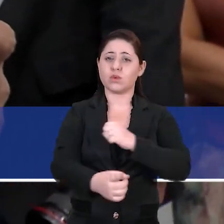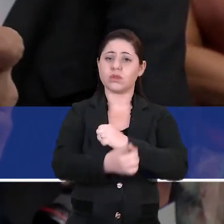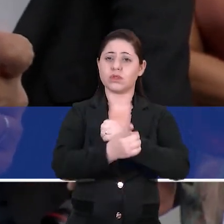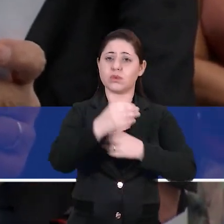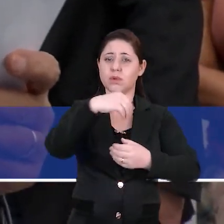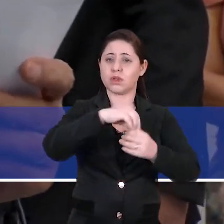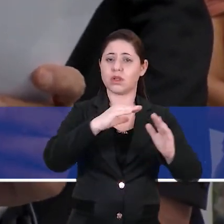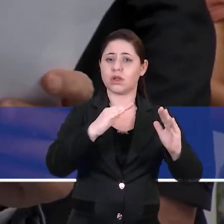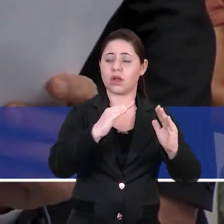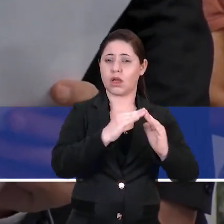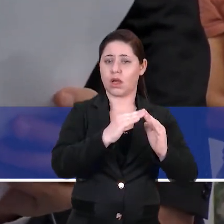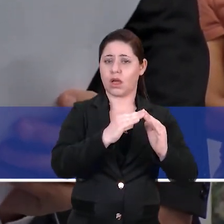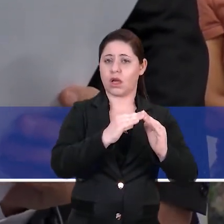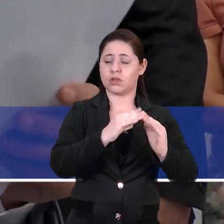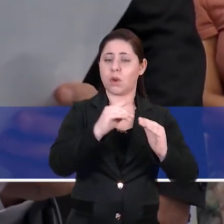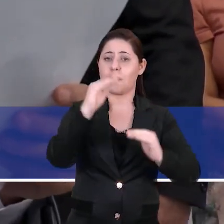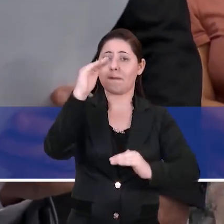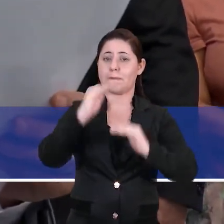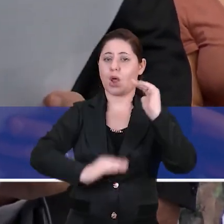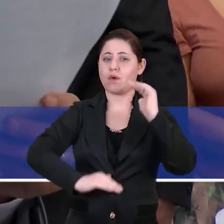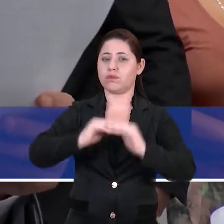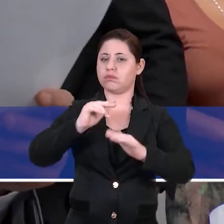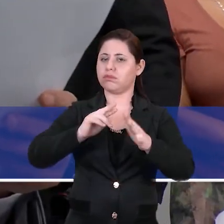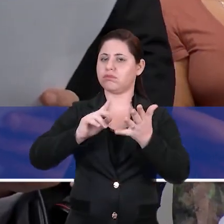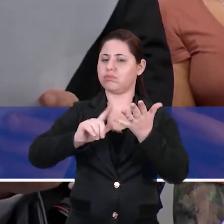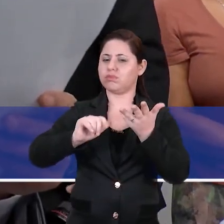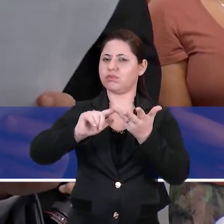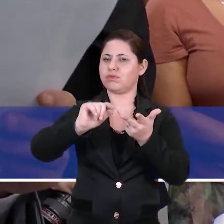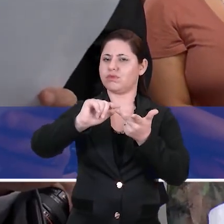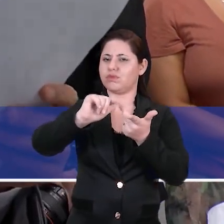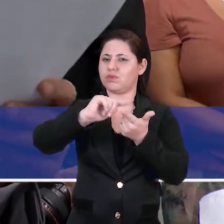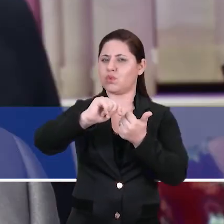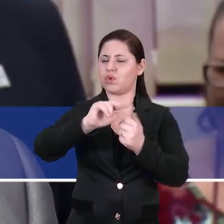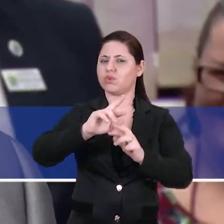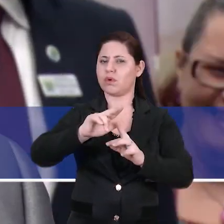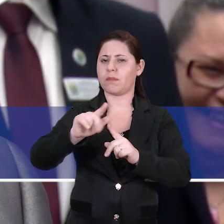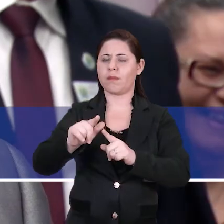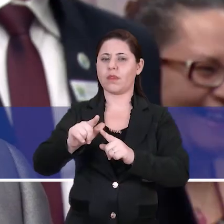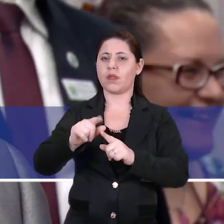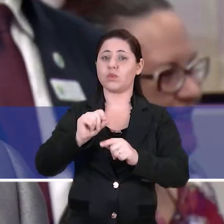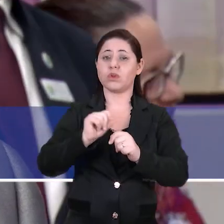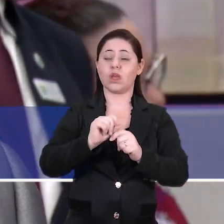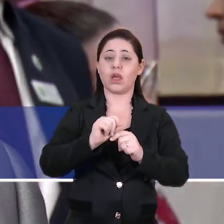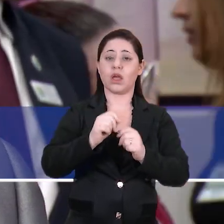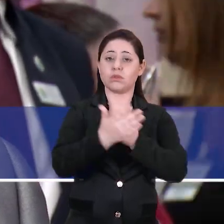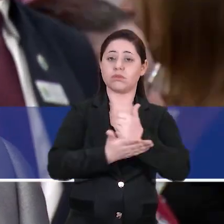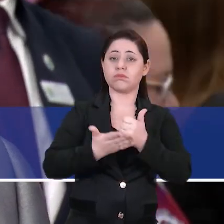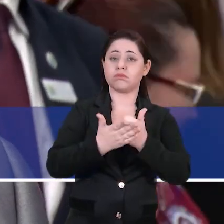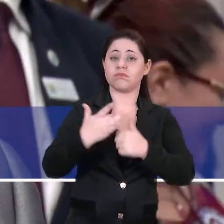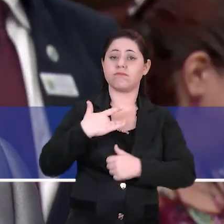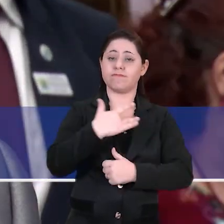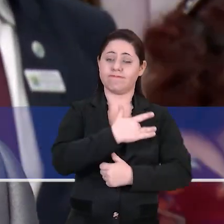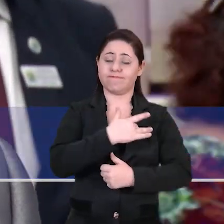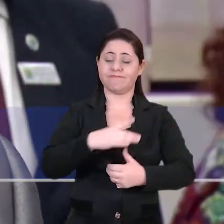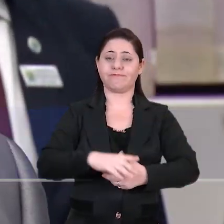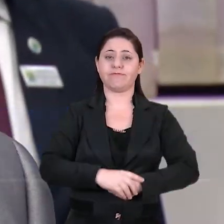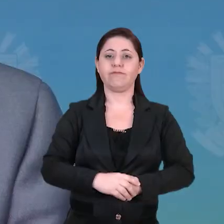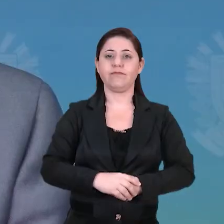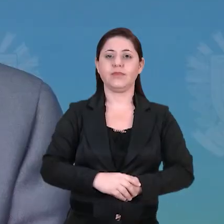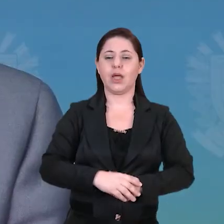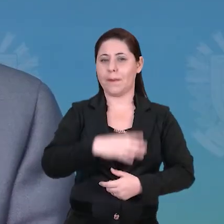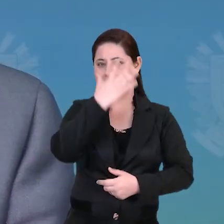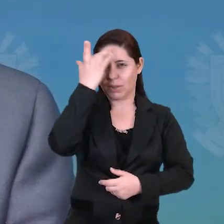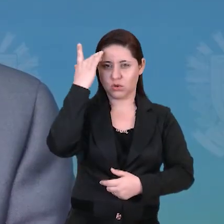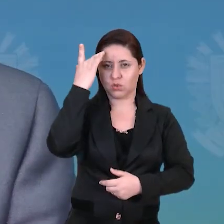o atendimento domiciliar deverá ser realizado por equipes interdisciplinares vinculados à atenção básica. Pessoas que